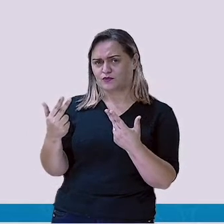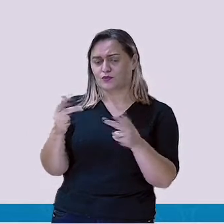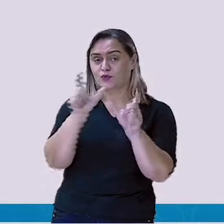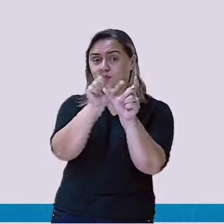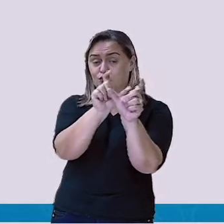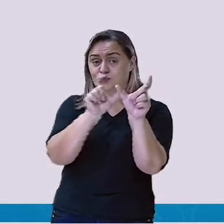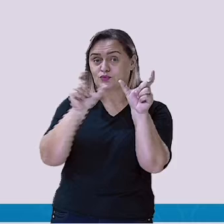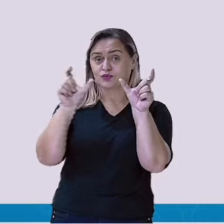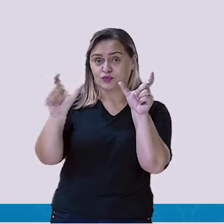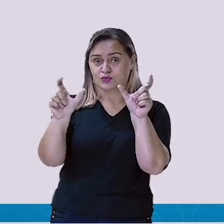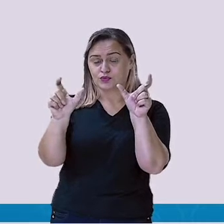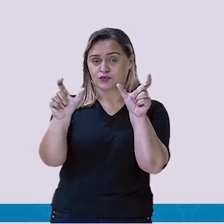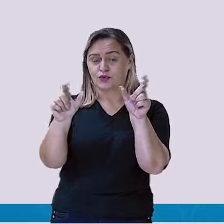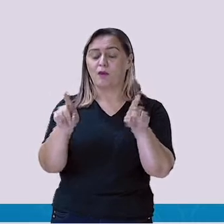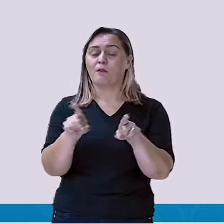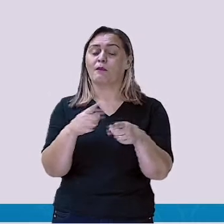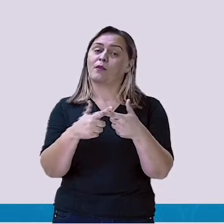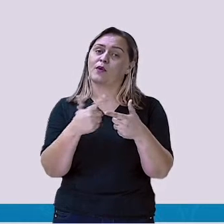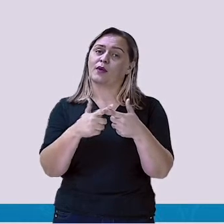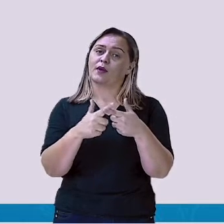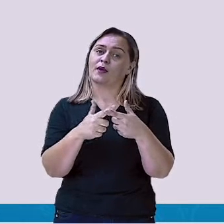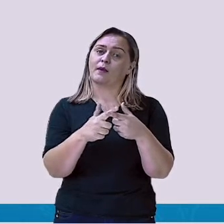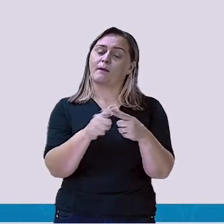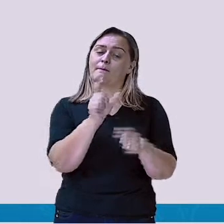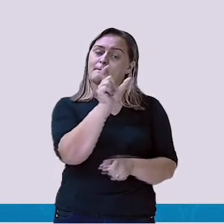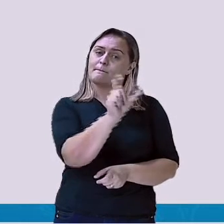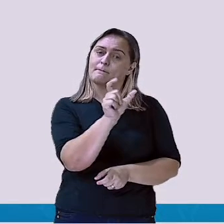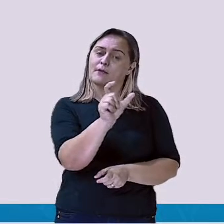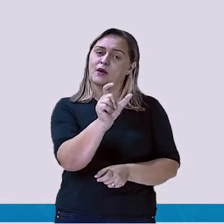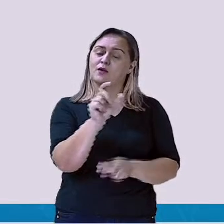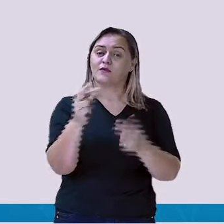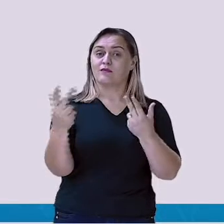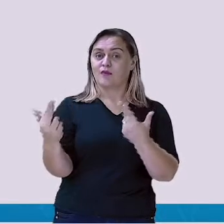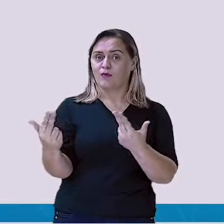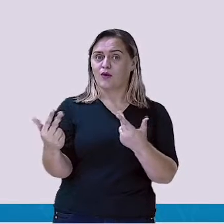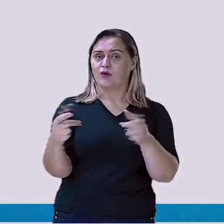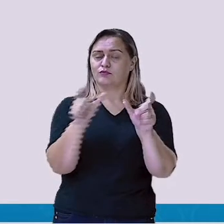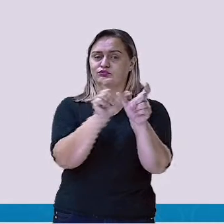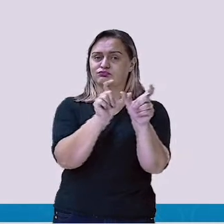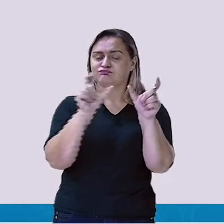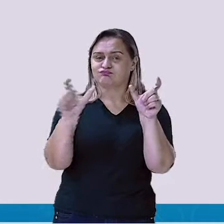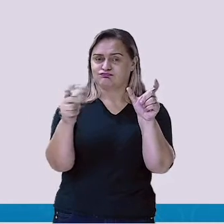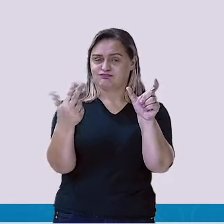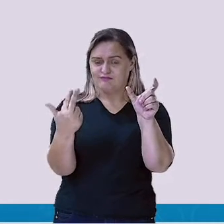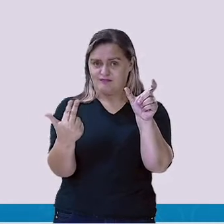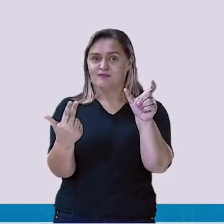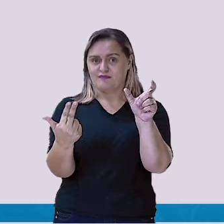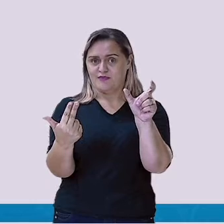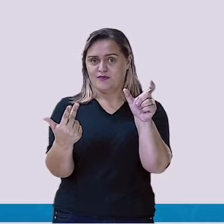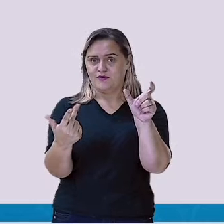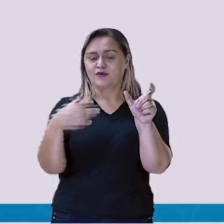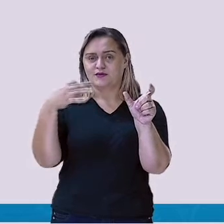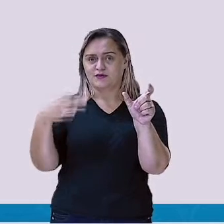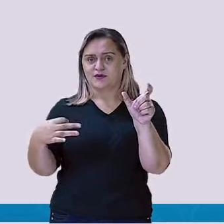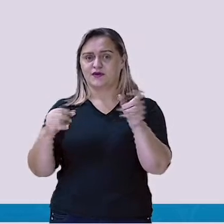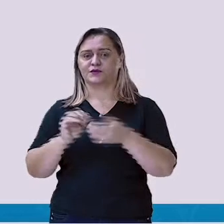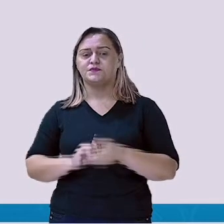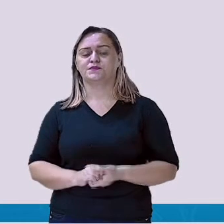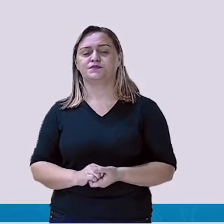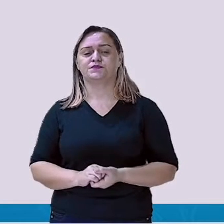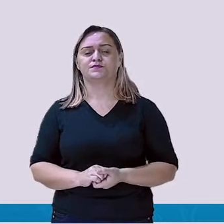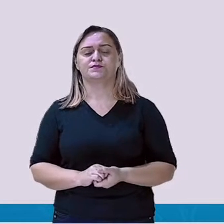Então, sinônimos nos remetem a coisas parecidas, a coisas iguais, a coisas